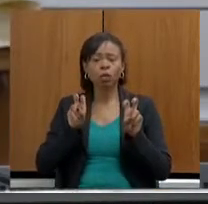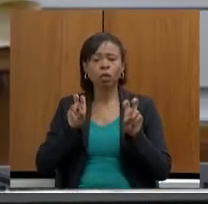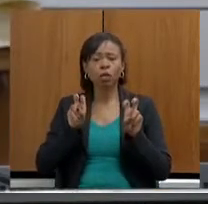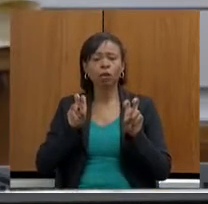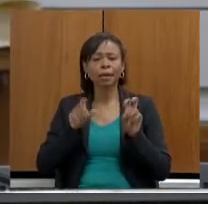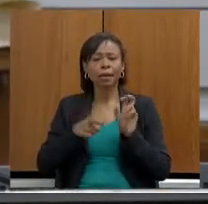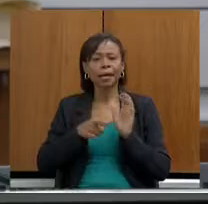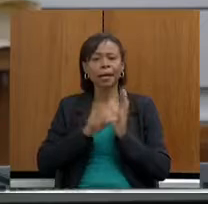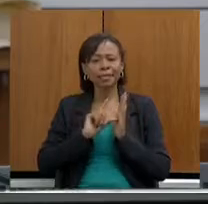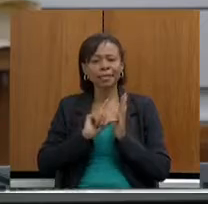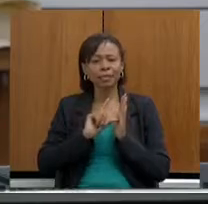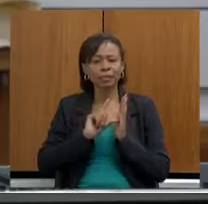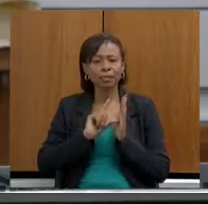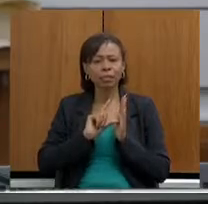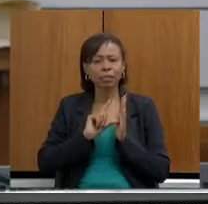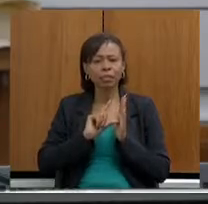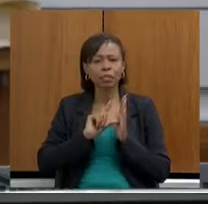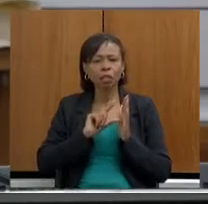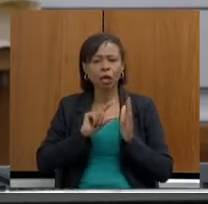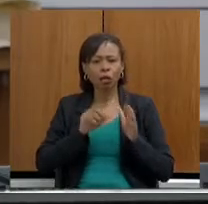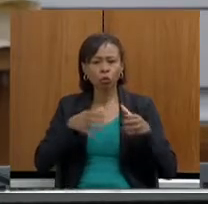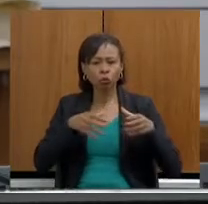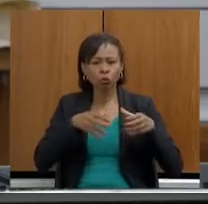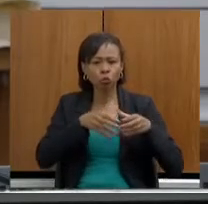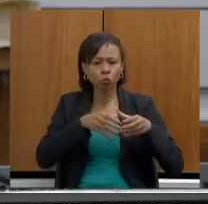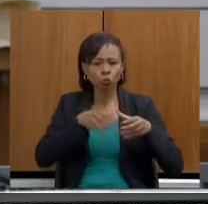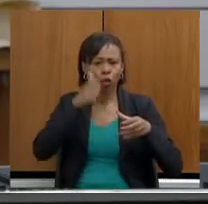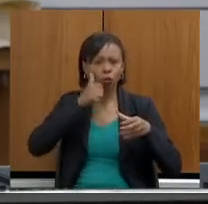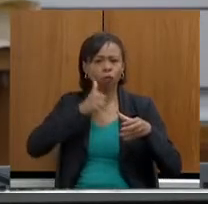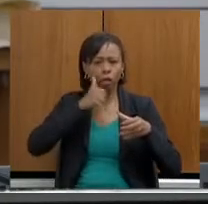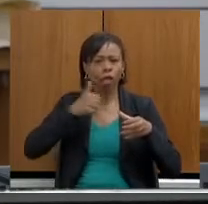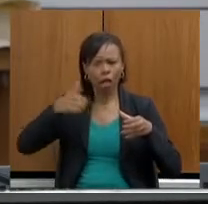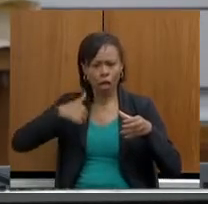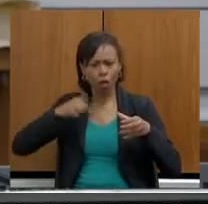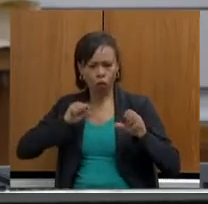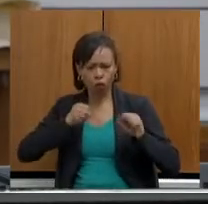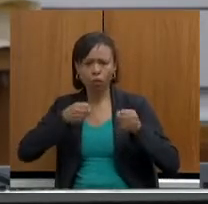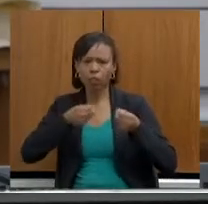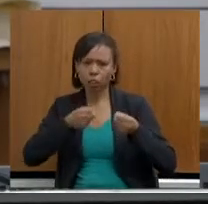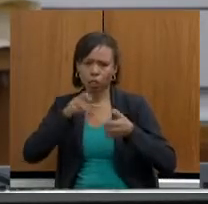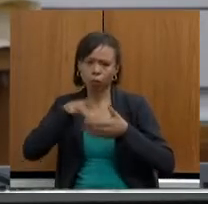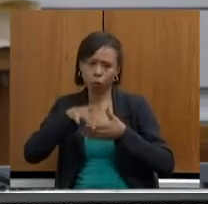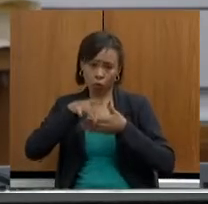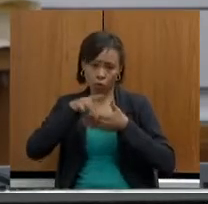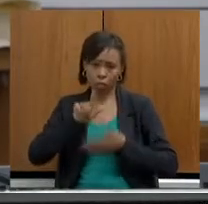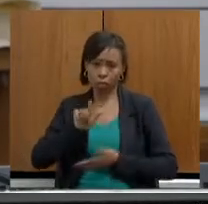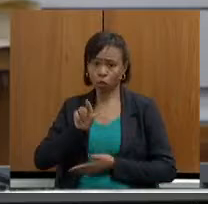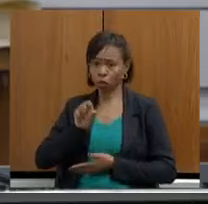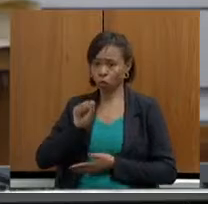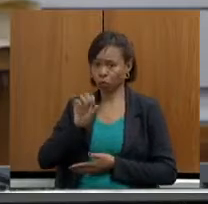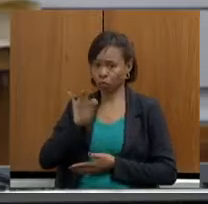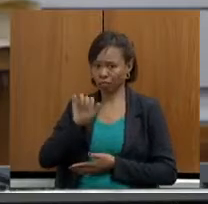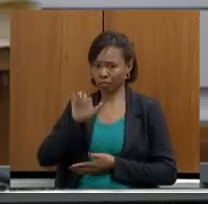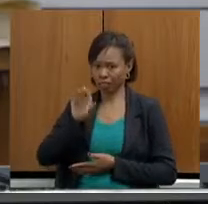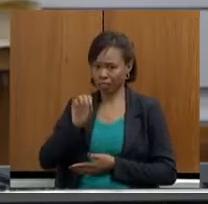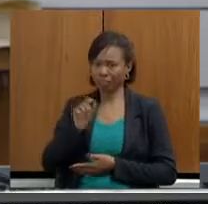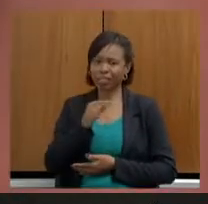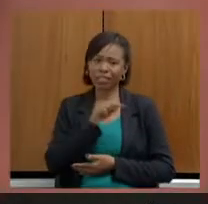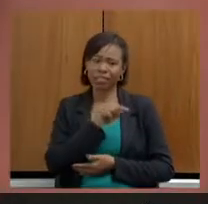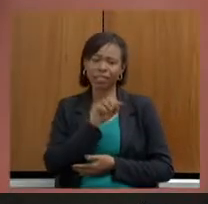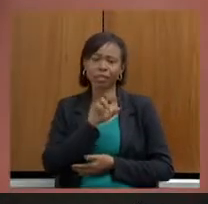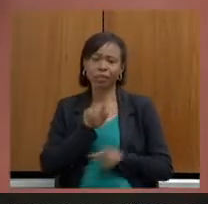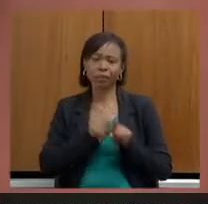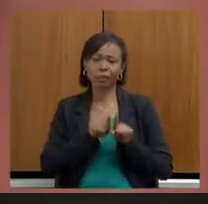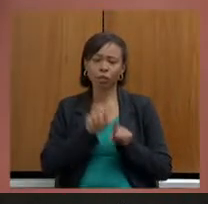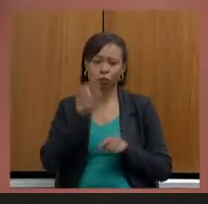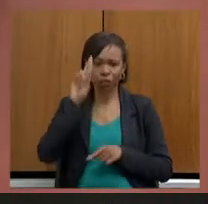da sala das mulheres eu defendi meu líder Gustavo Valadares e o meu eterno Chefe aqui na